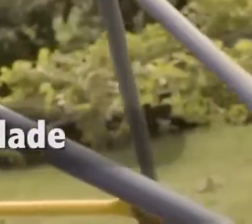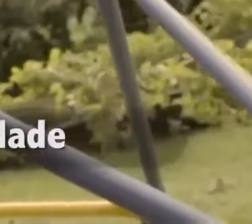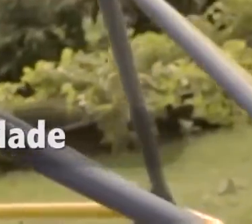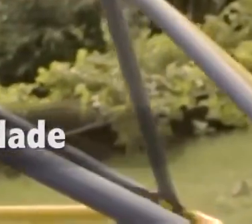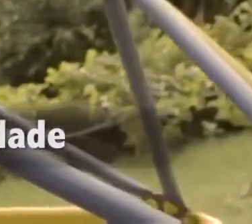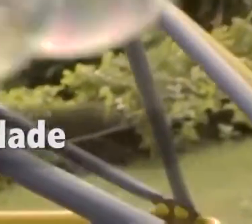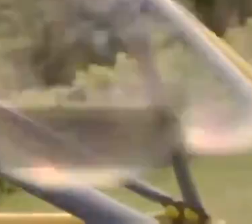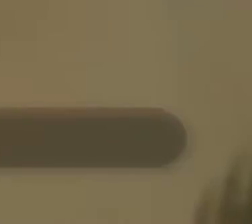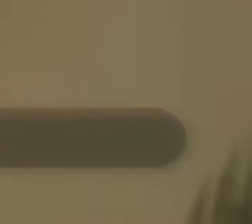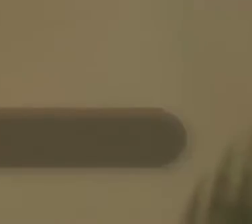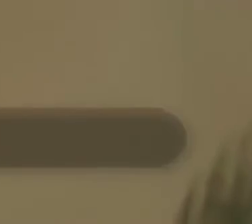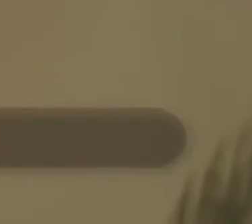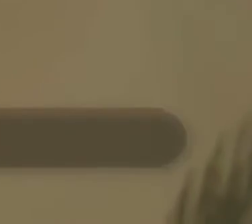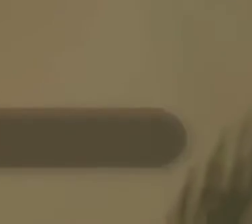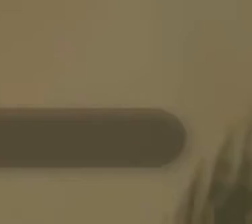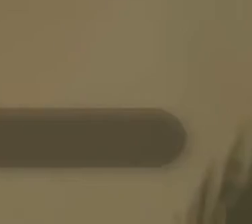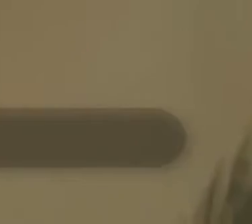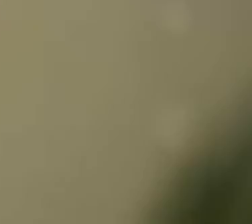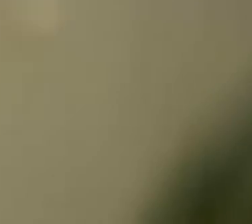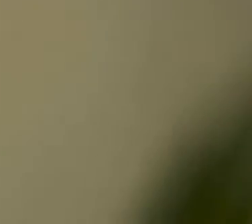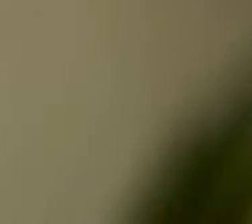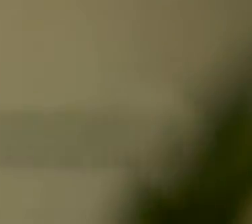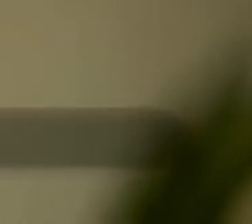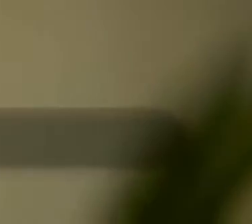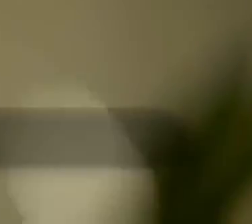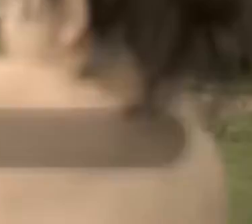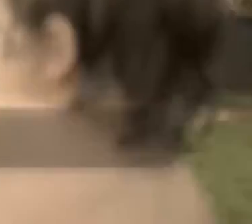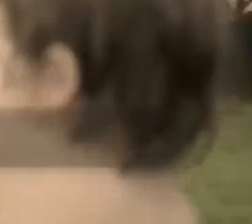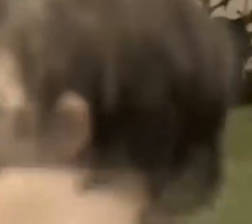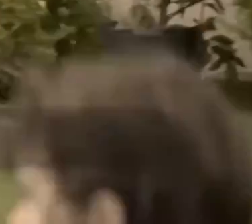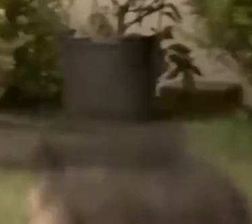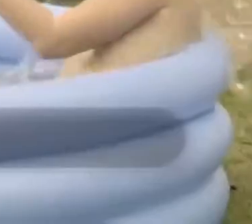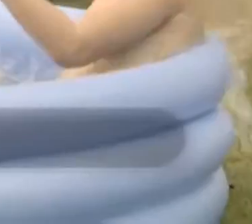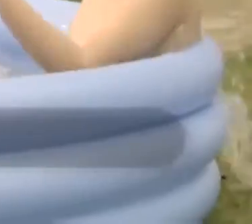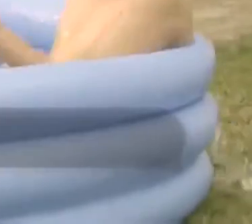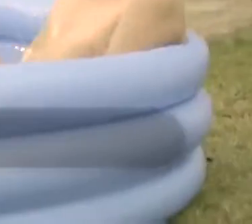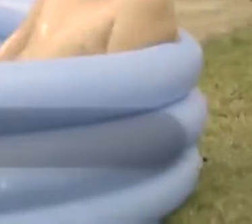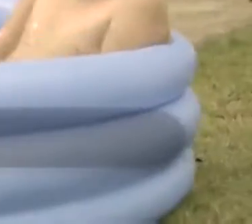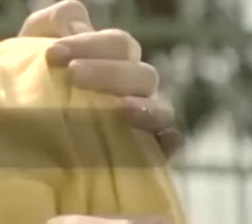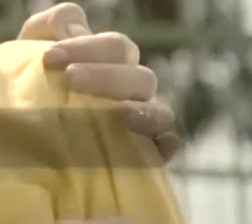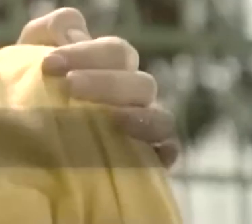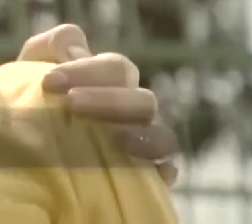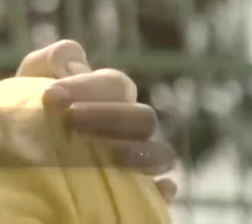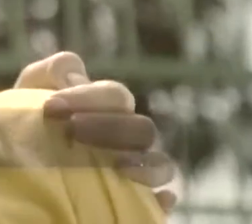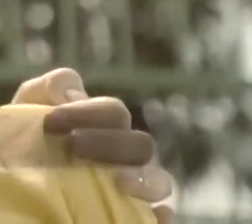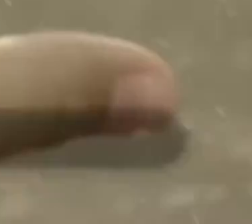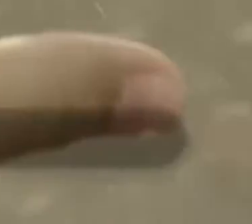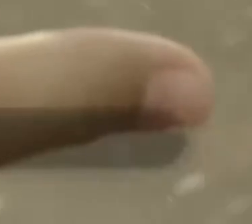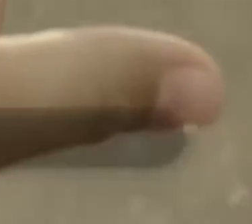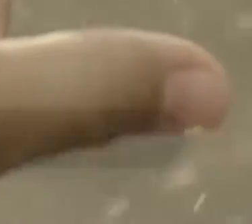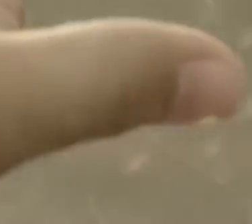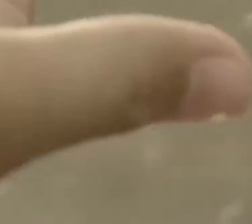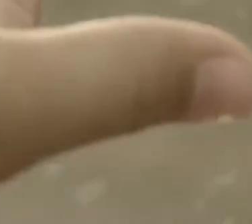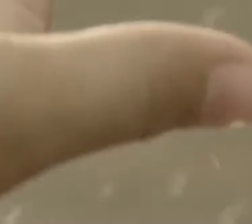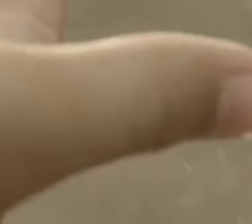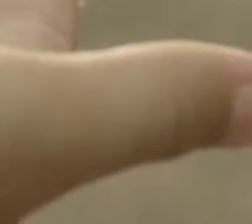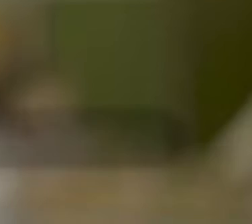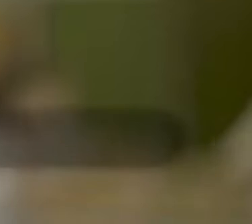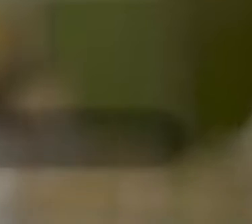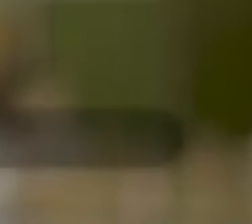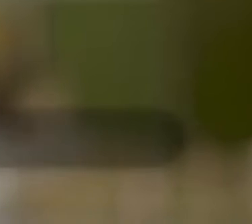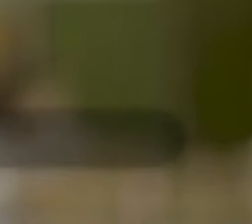consuma água de qualidade direta das torneiras porque quando a gente cuida da água água cuida da gente